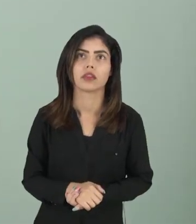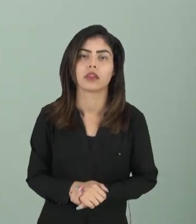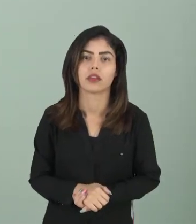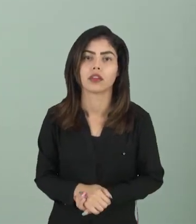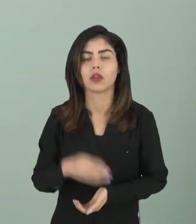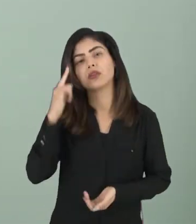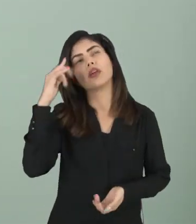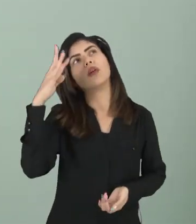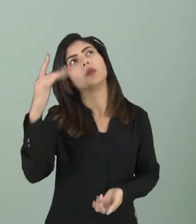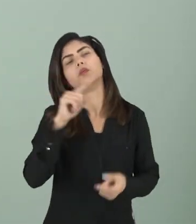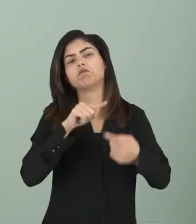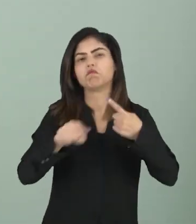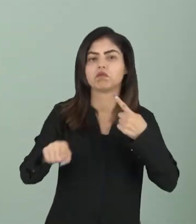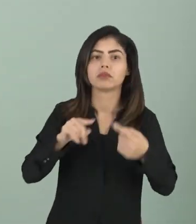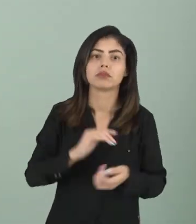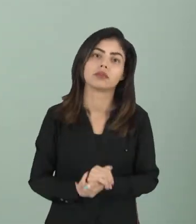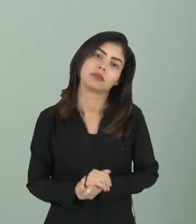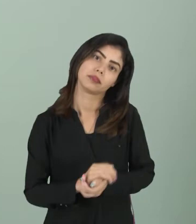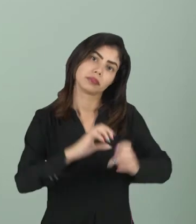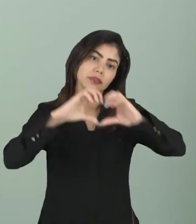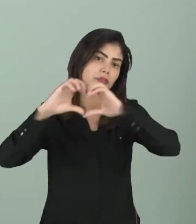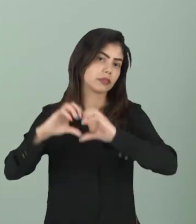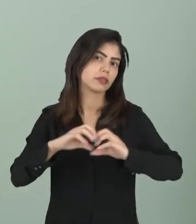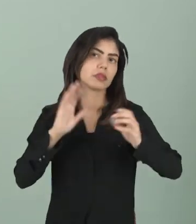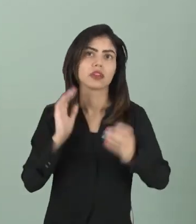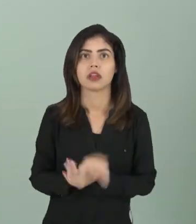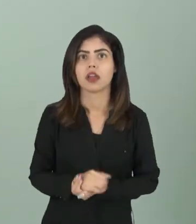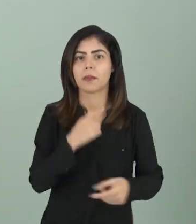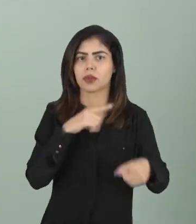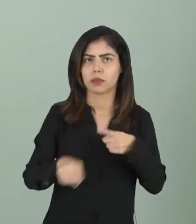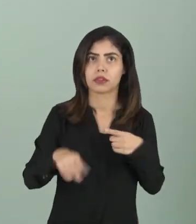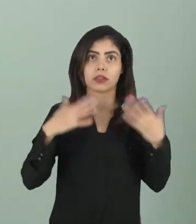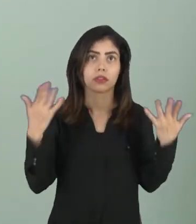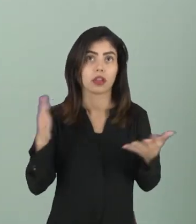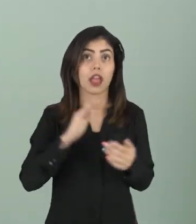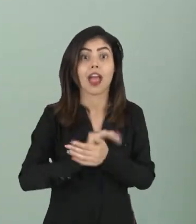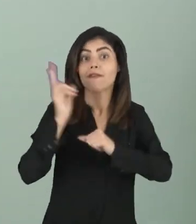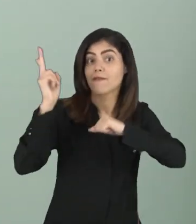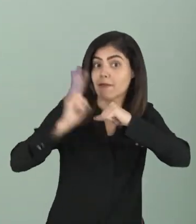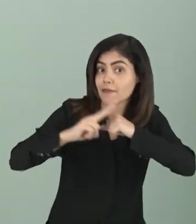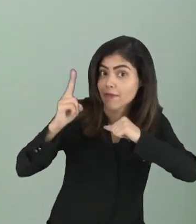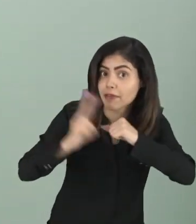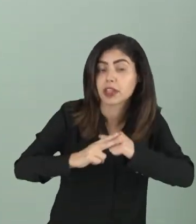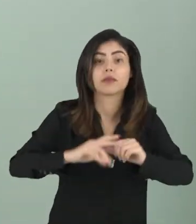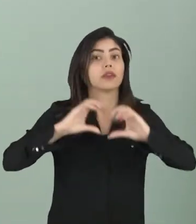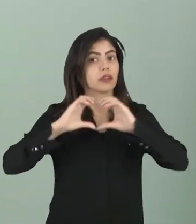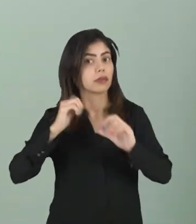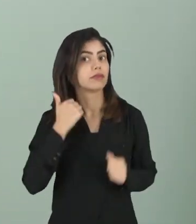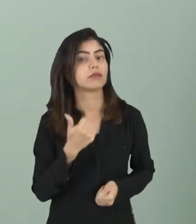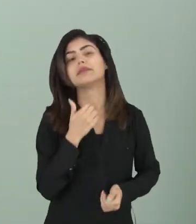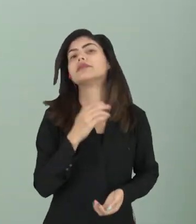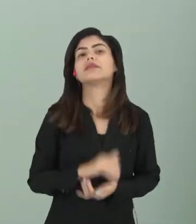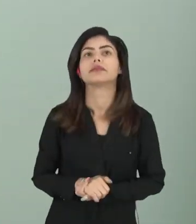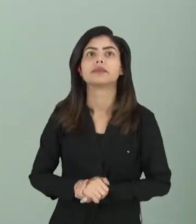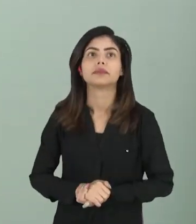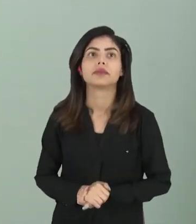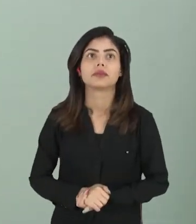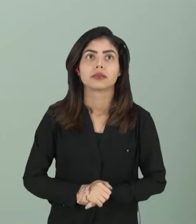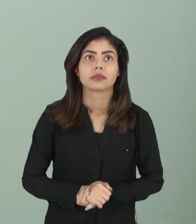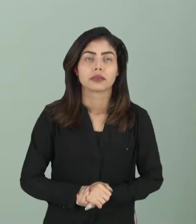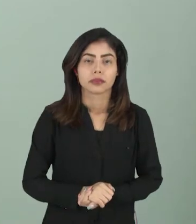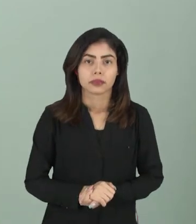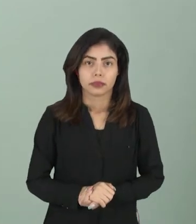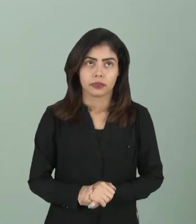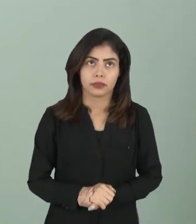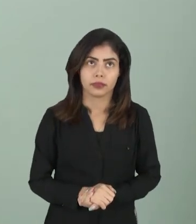sonho que seja proibido. Meu coraçãozinho pede que seja proibido. São verbos do coração, tá bom? Então,